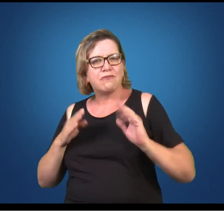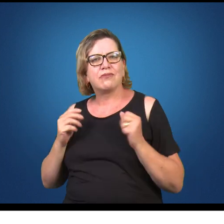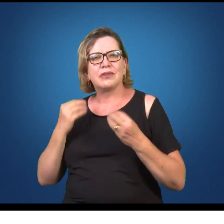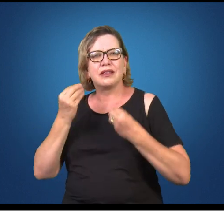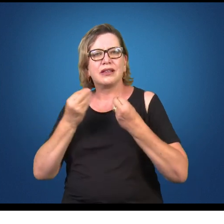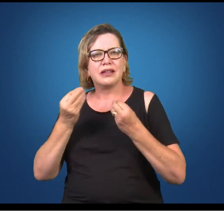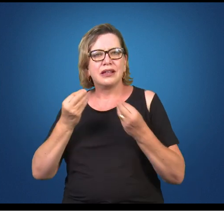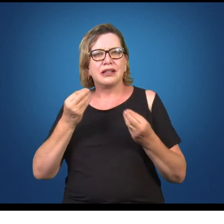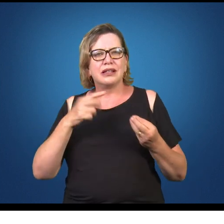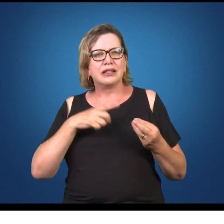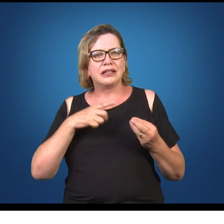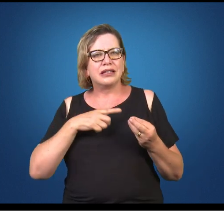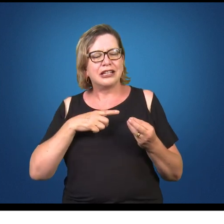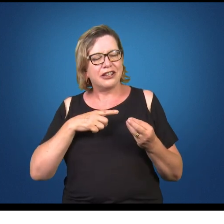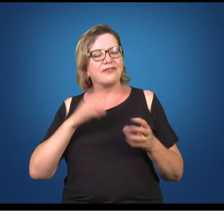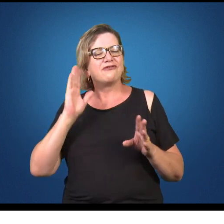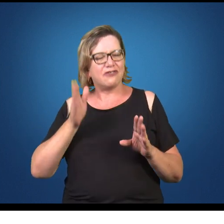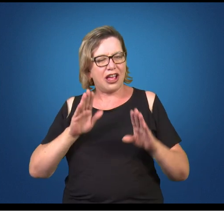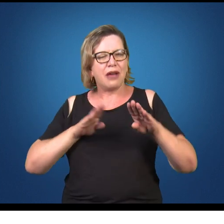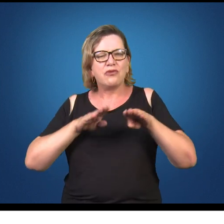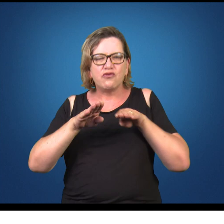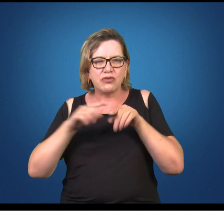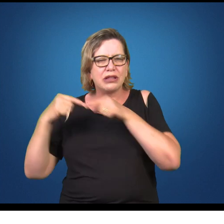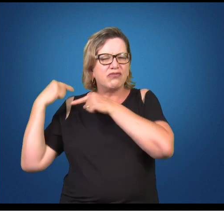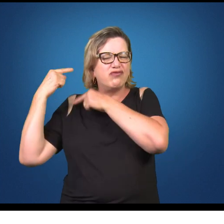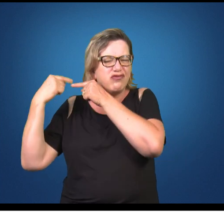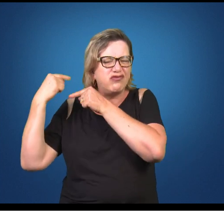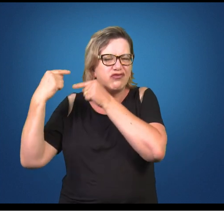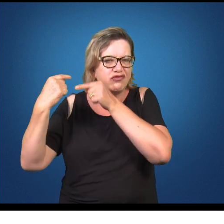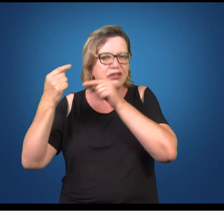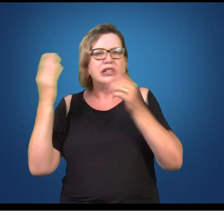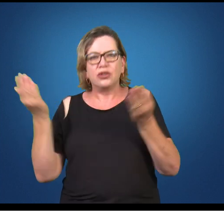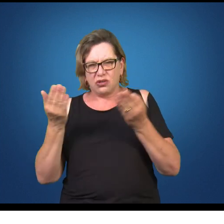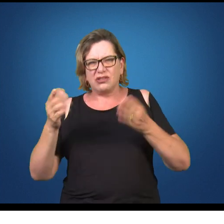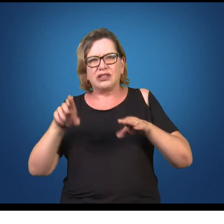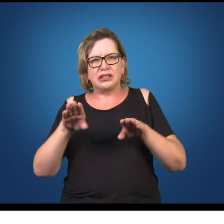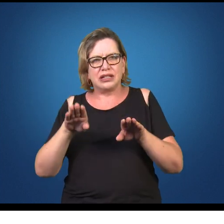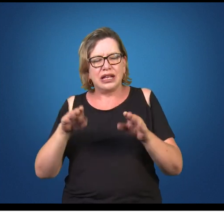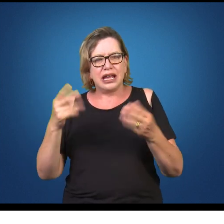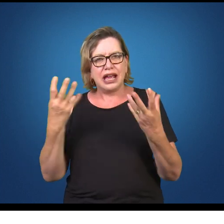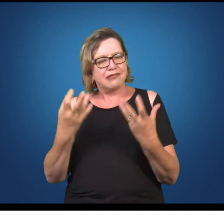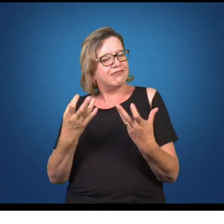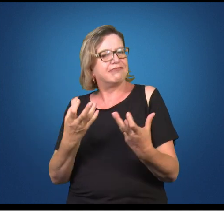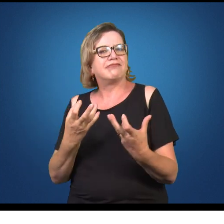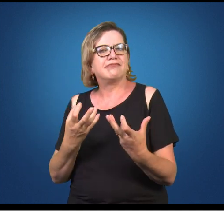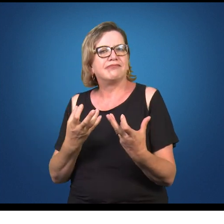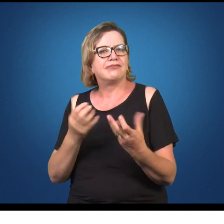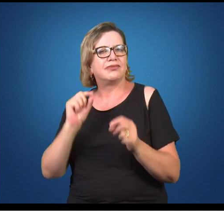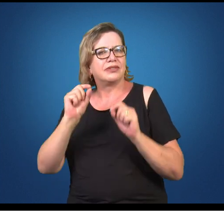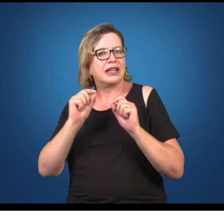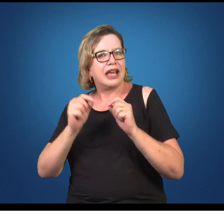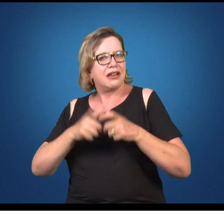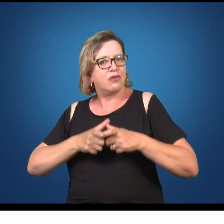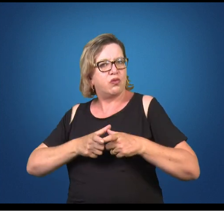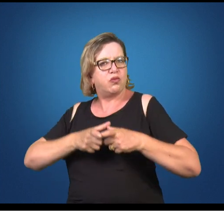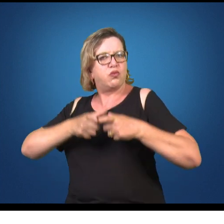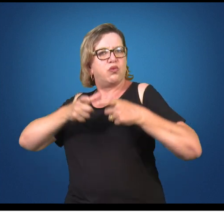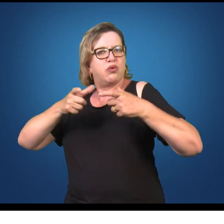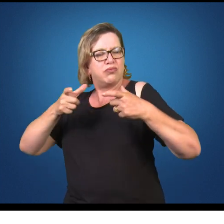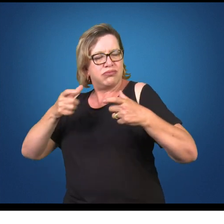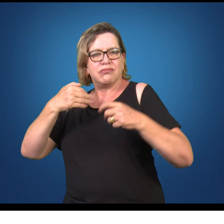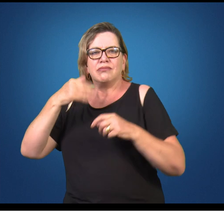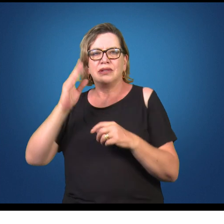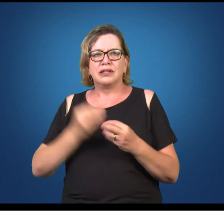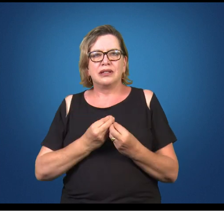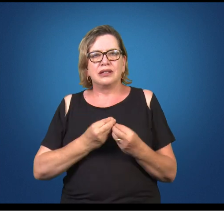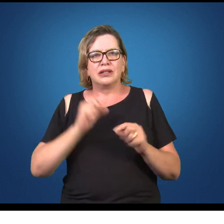né? Teve alguns movimentos historicamente e hoje em dia se busca muito Ampliar. mais do que isso,